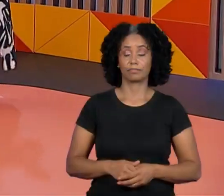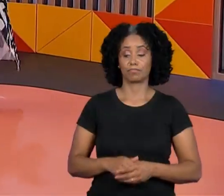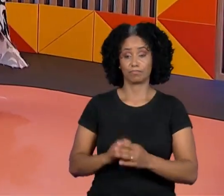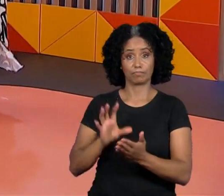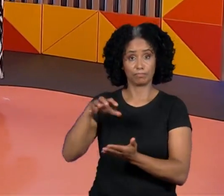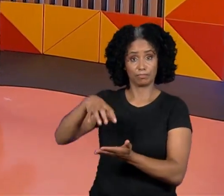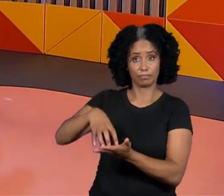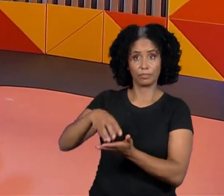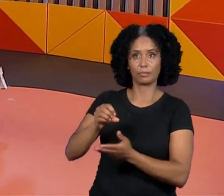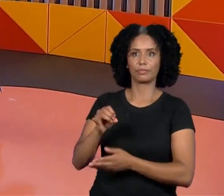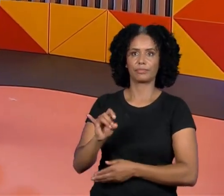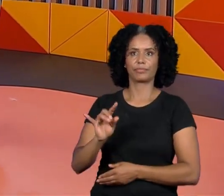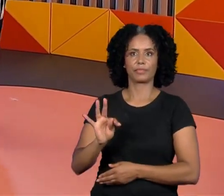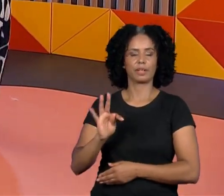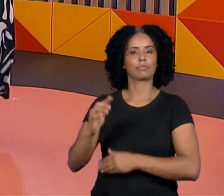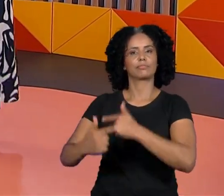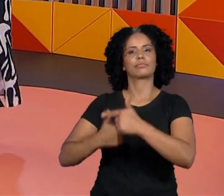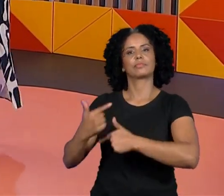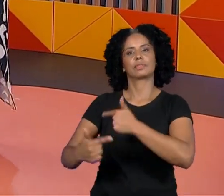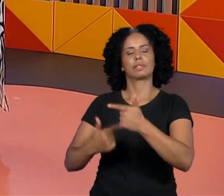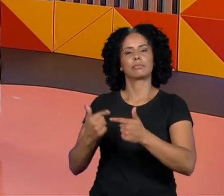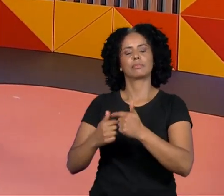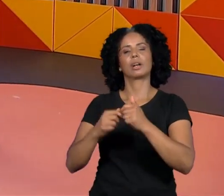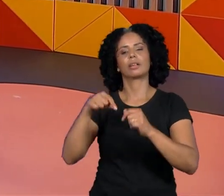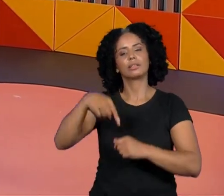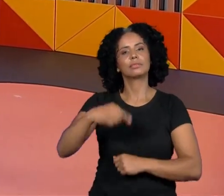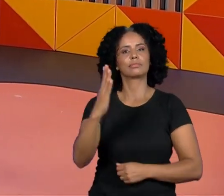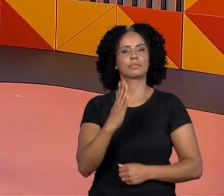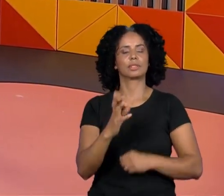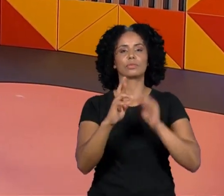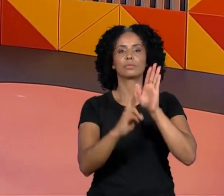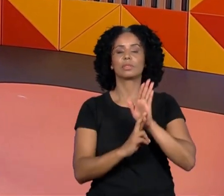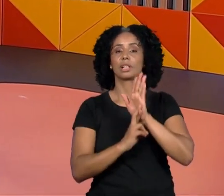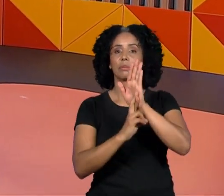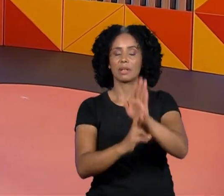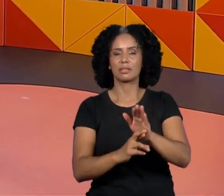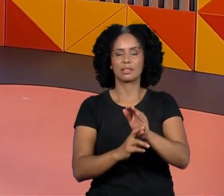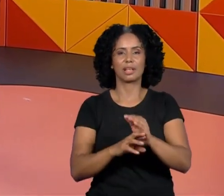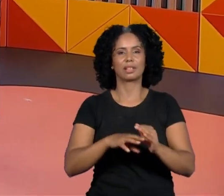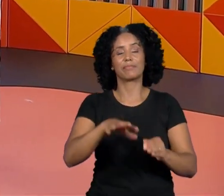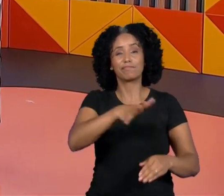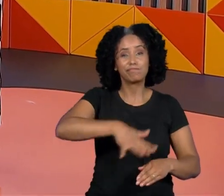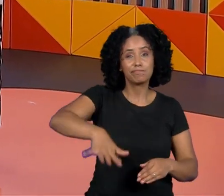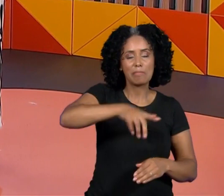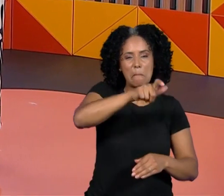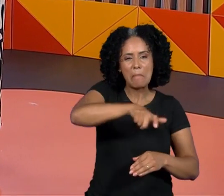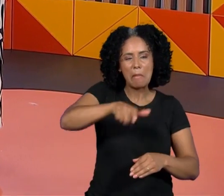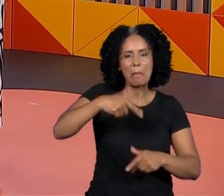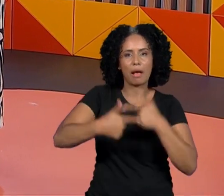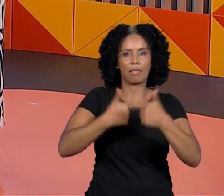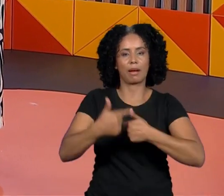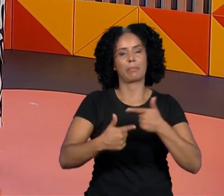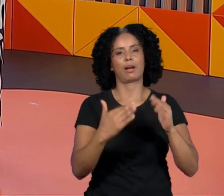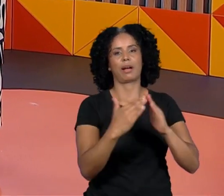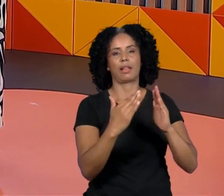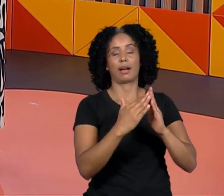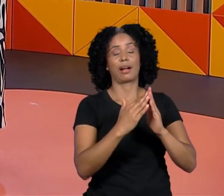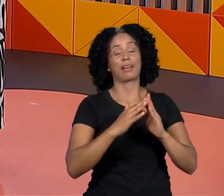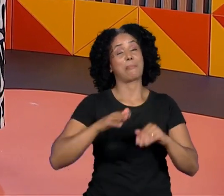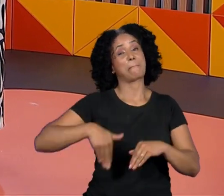Segundo a Organização Internacional do Trabalho, o Brasil é o país com o maior número de trabalhadores domésticos do mundo. São cerca